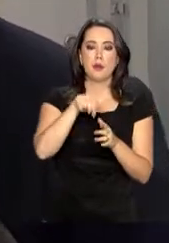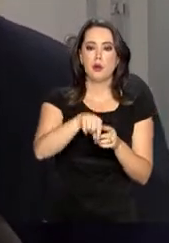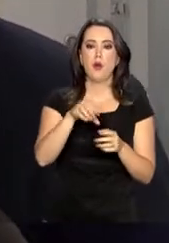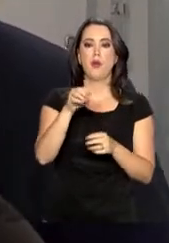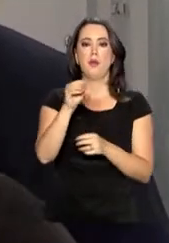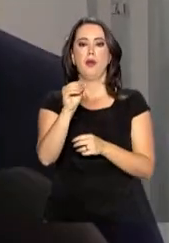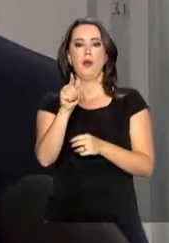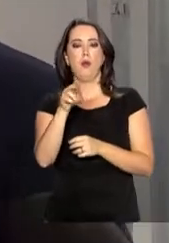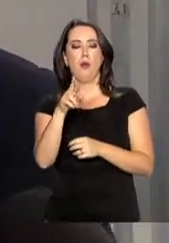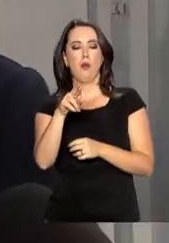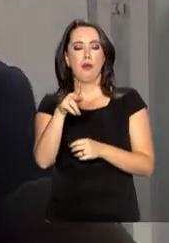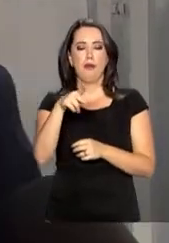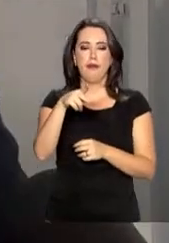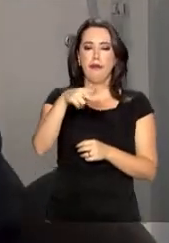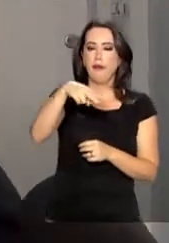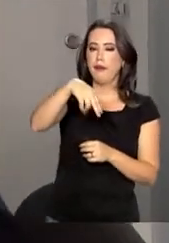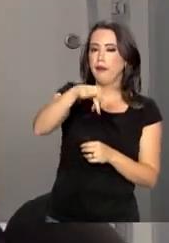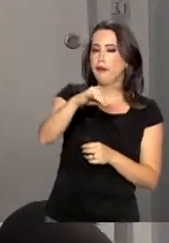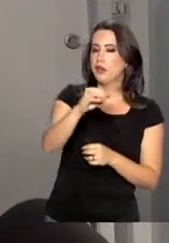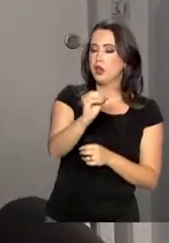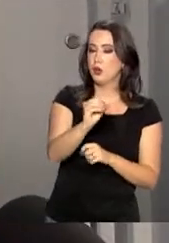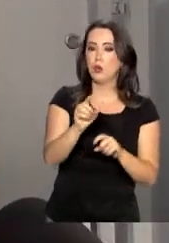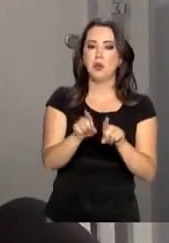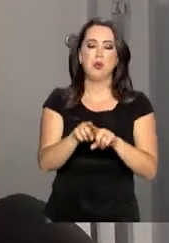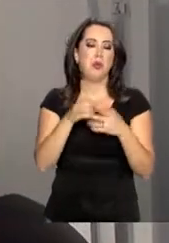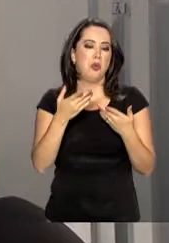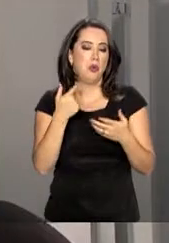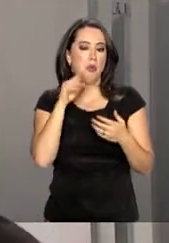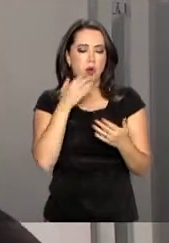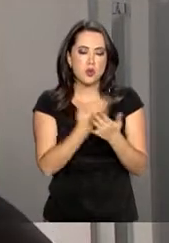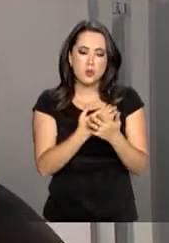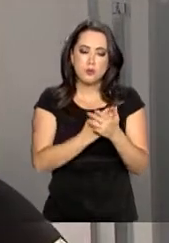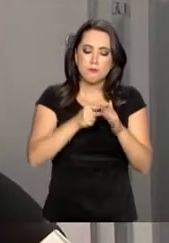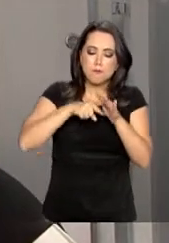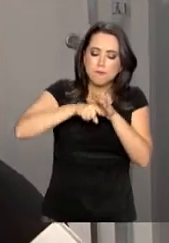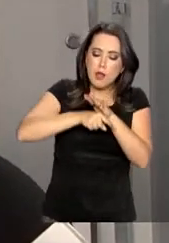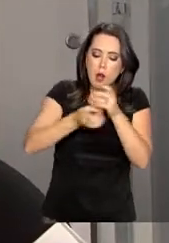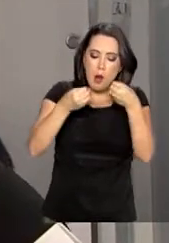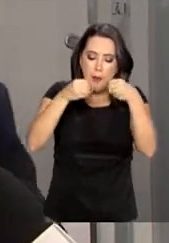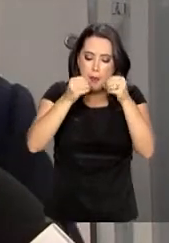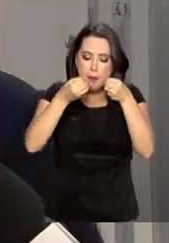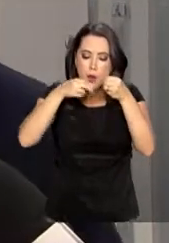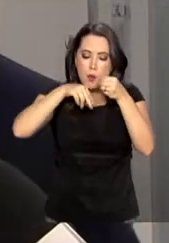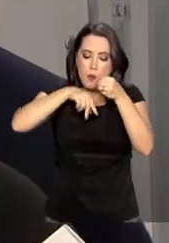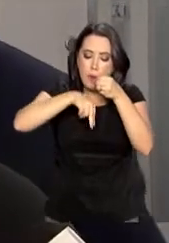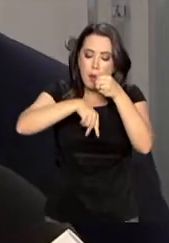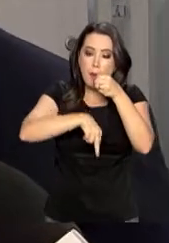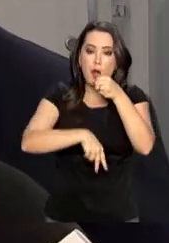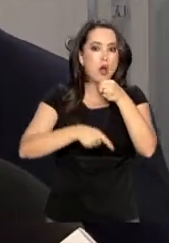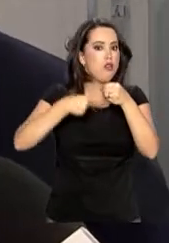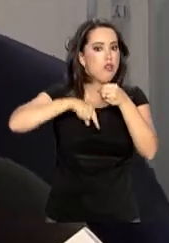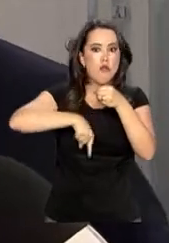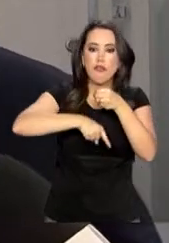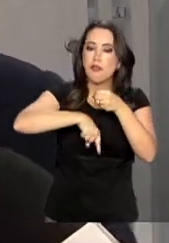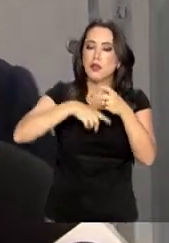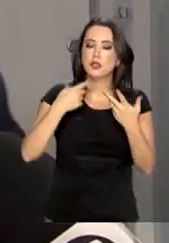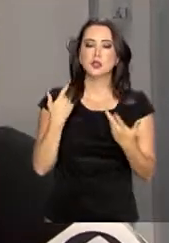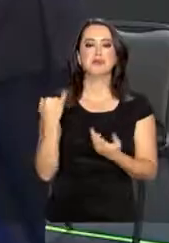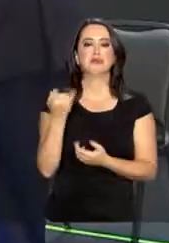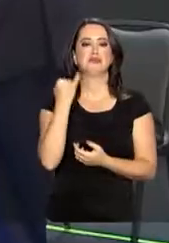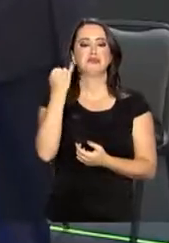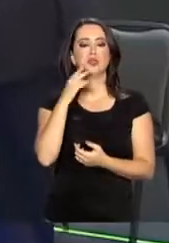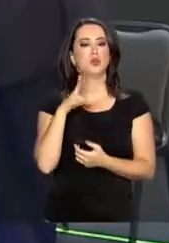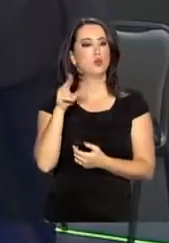inorgânico, eles vão poder ser avaliados, estudados com uma profundidade que nunca houve em nenhum lugar do